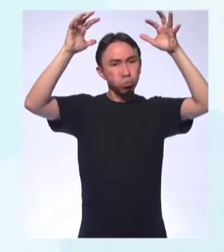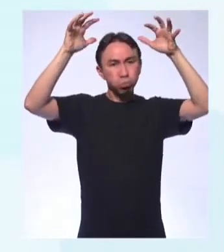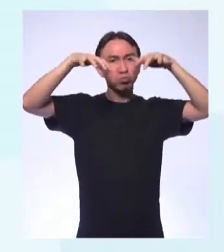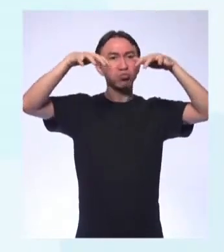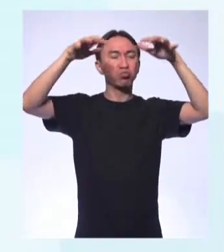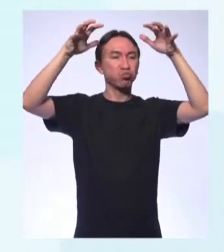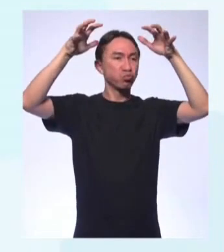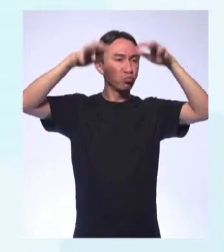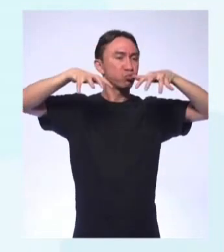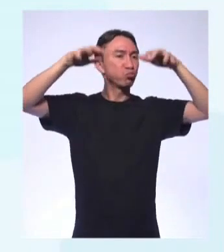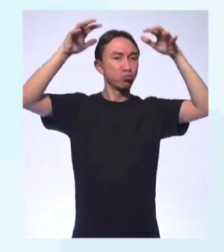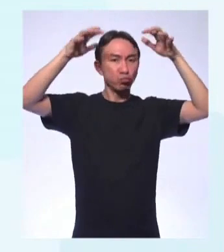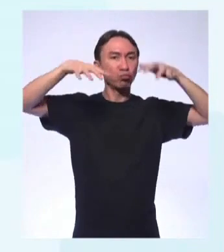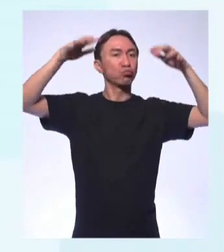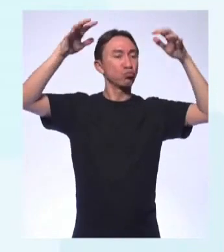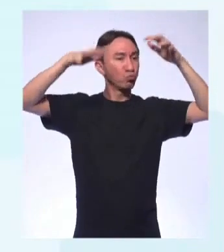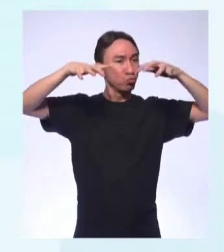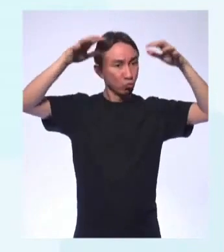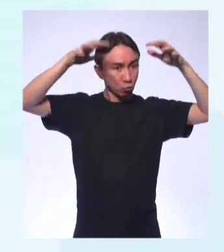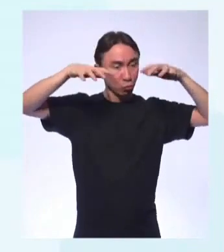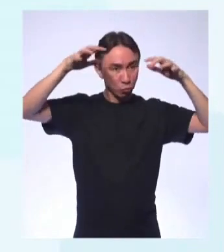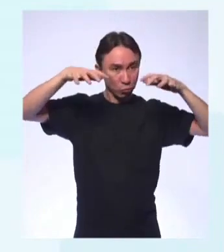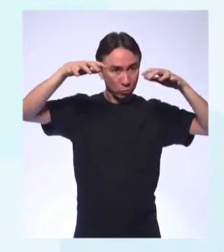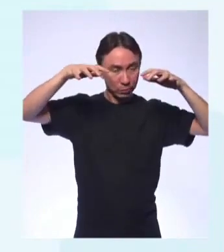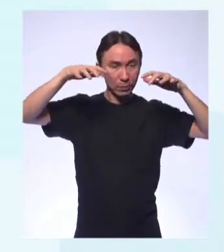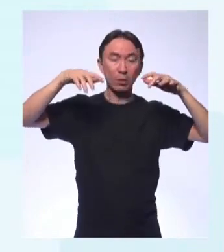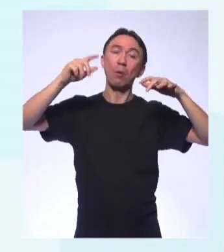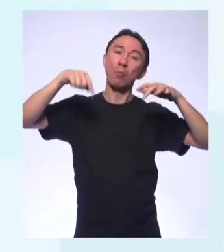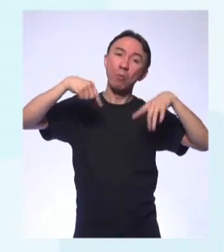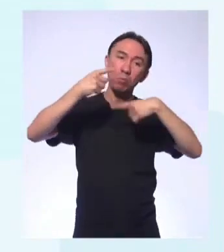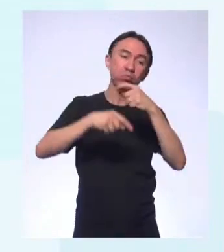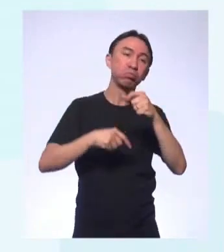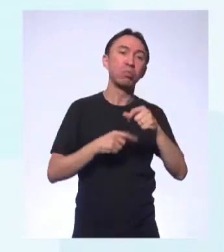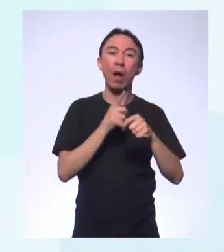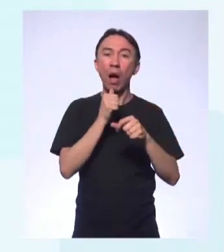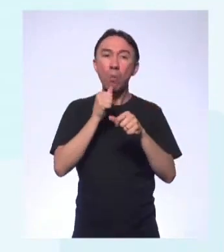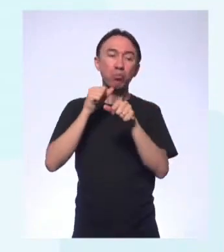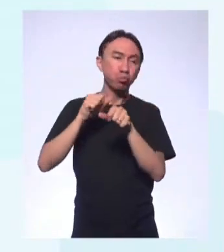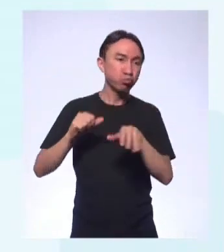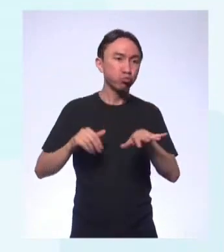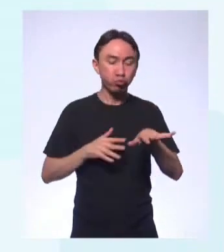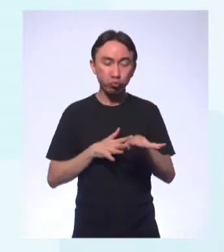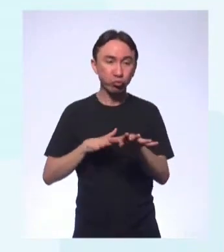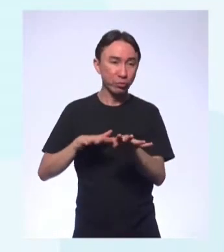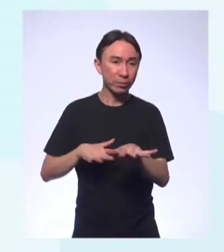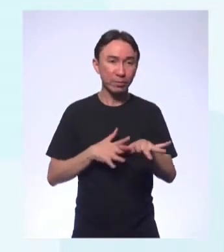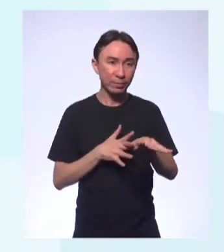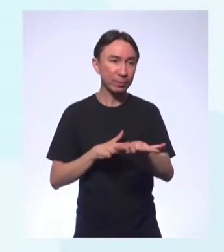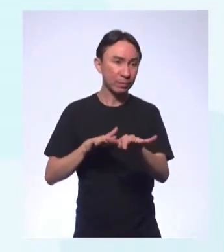estado gasoso para o estado líquido. E aqui nós temos a